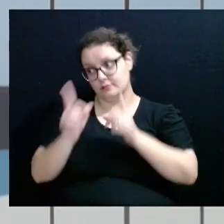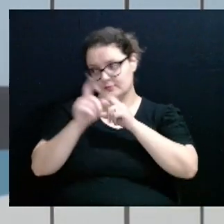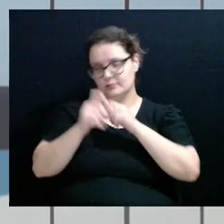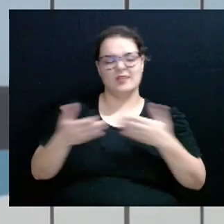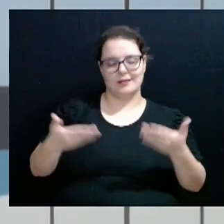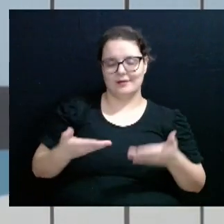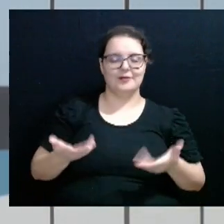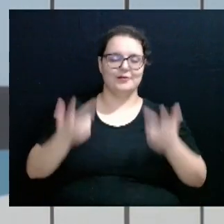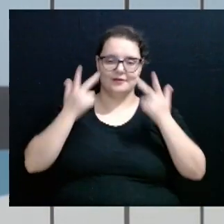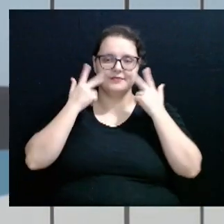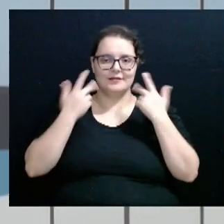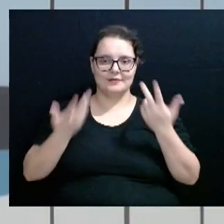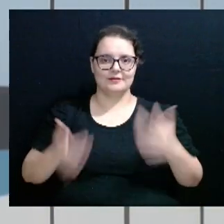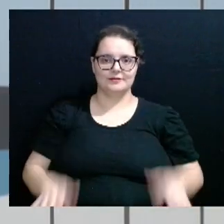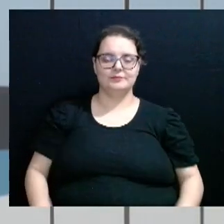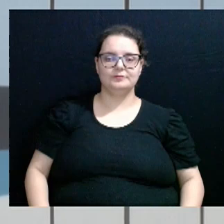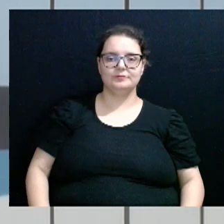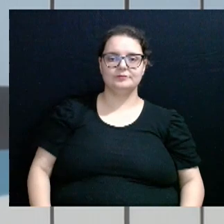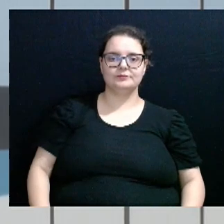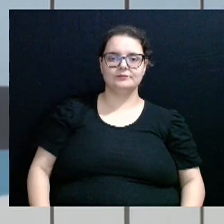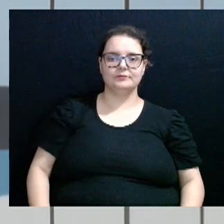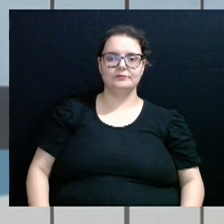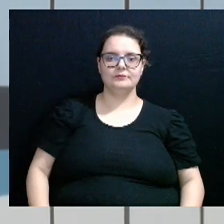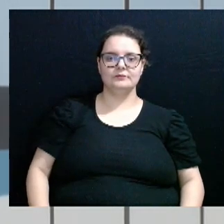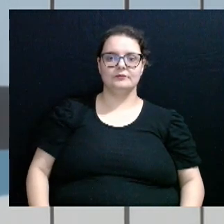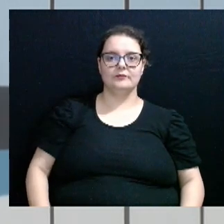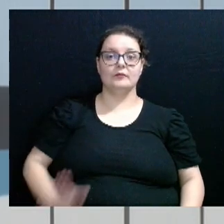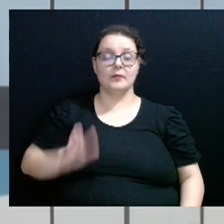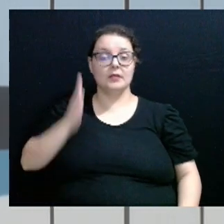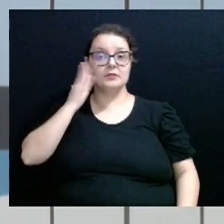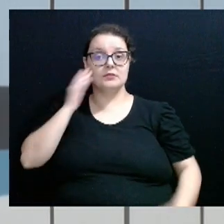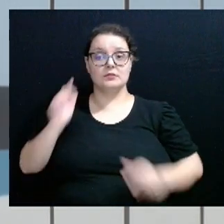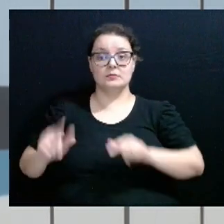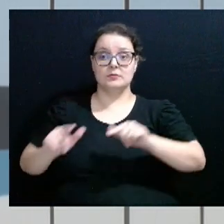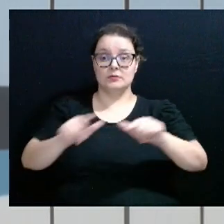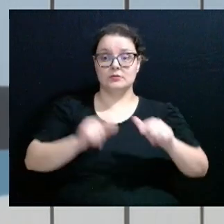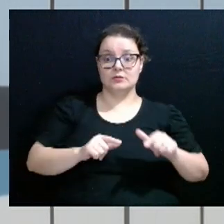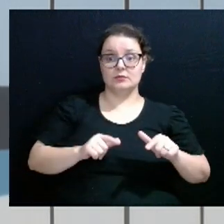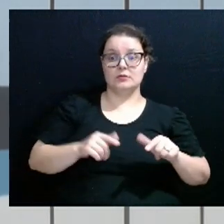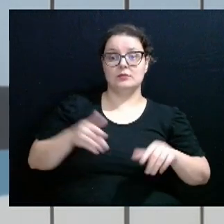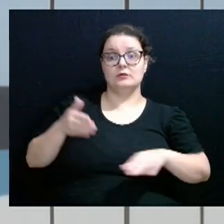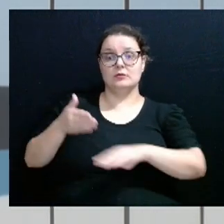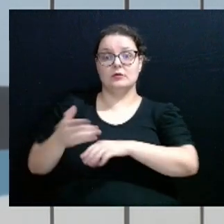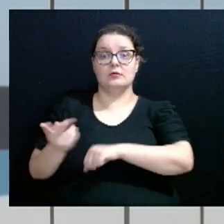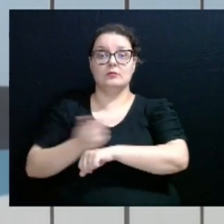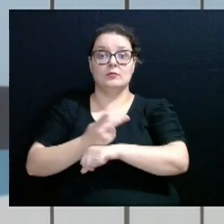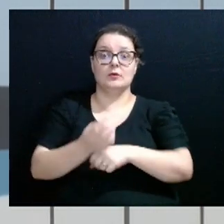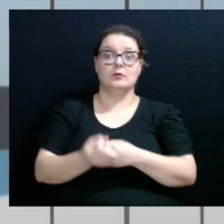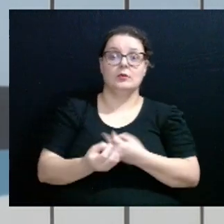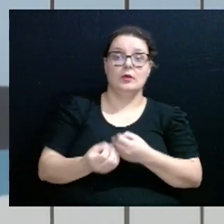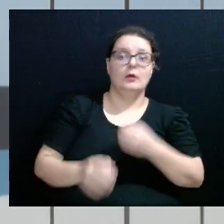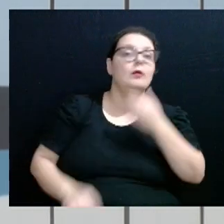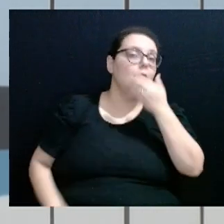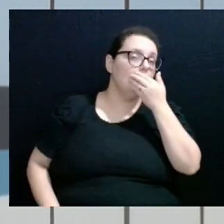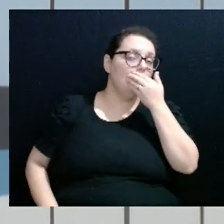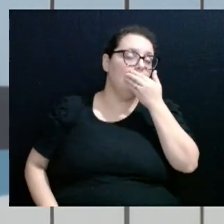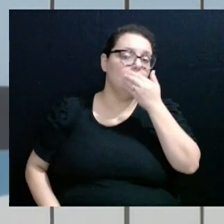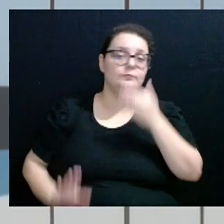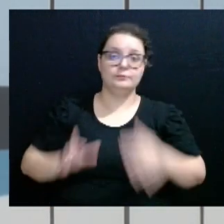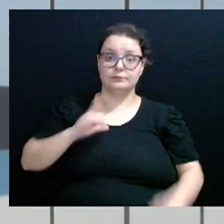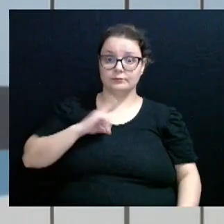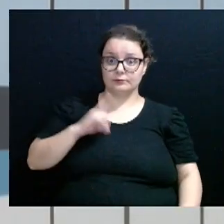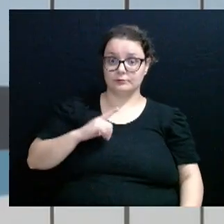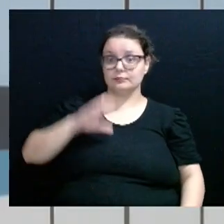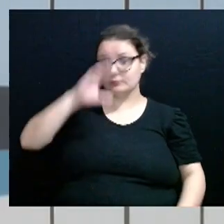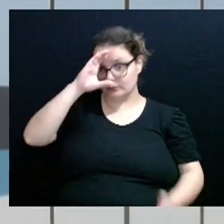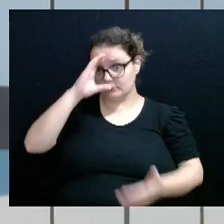Então, meio que a gente já sabe os lugares onde a gente vai buscar uma informação, a gente já tem uma confiança da